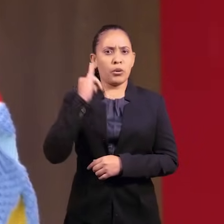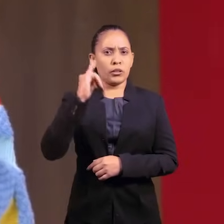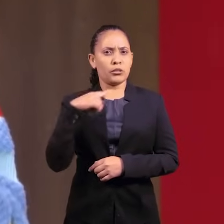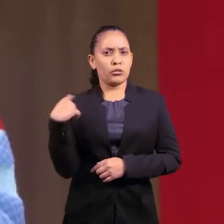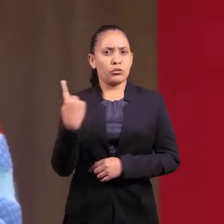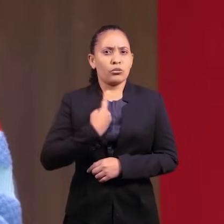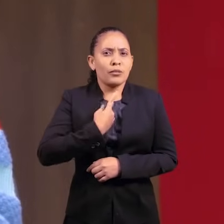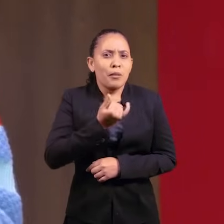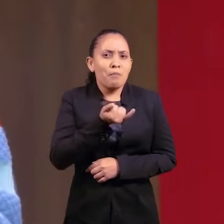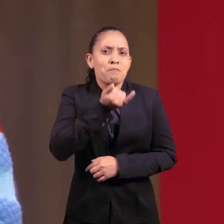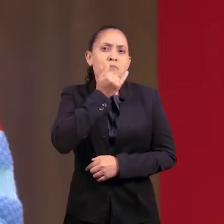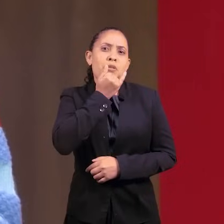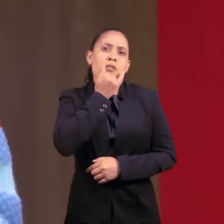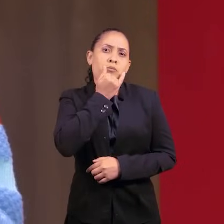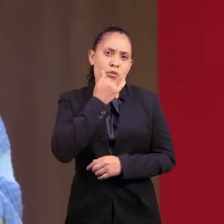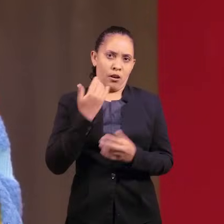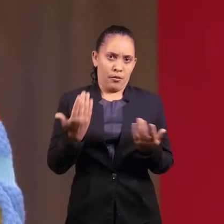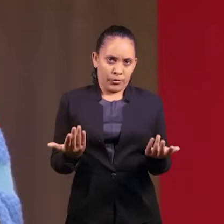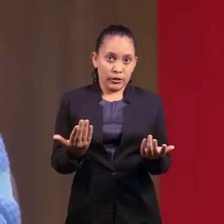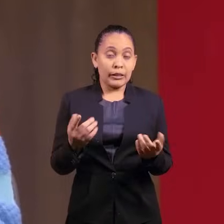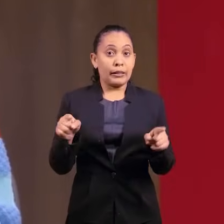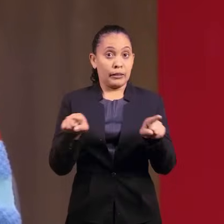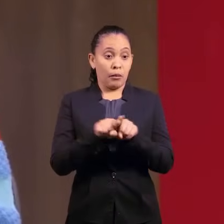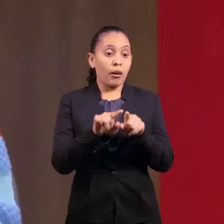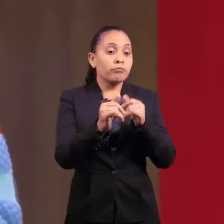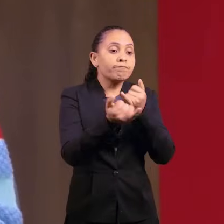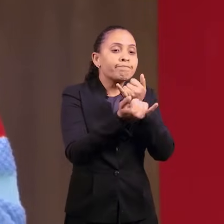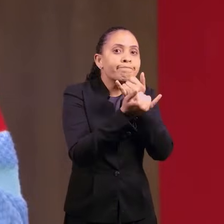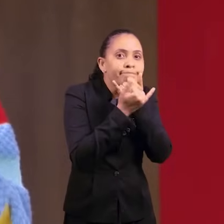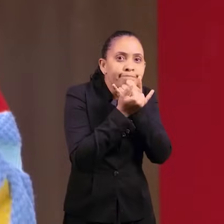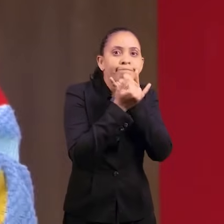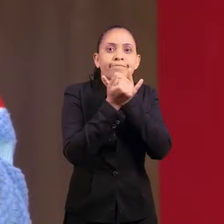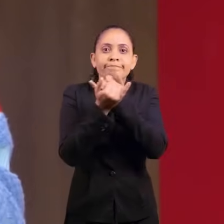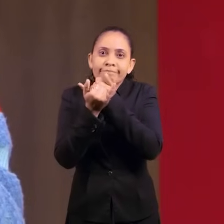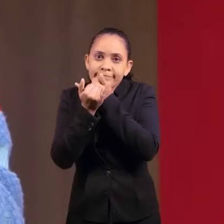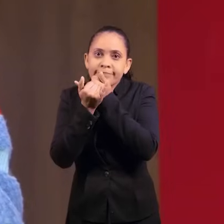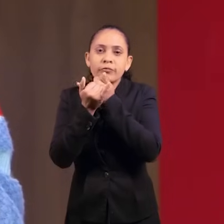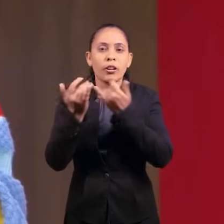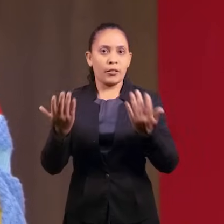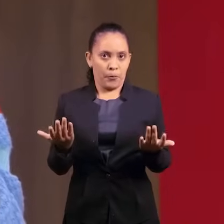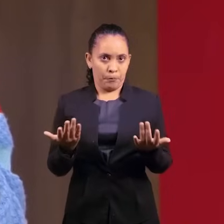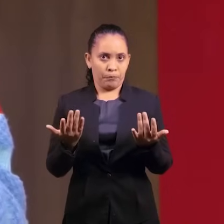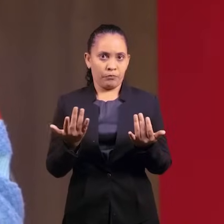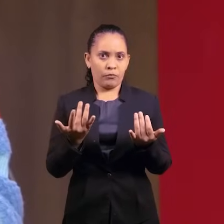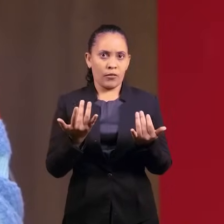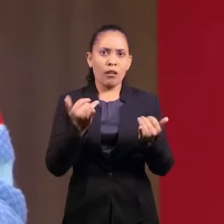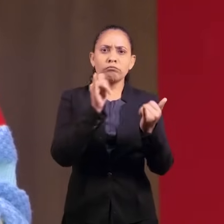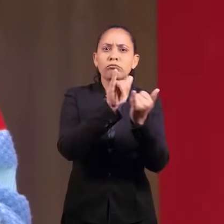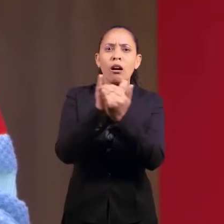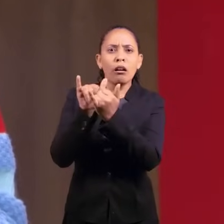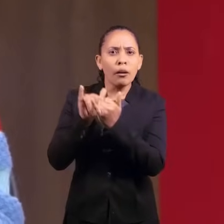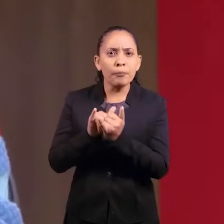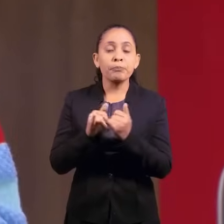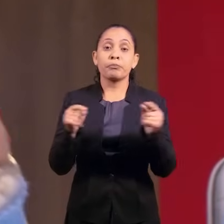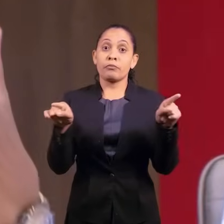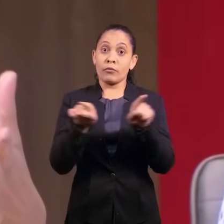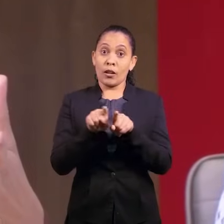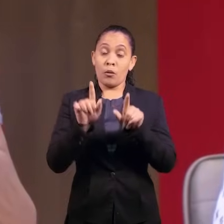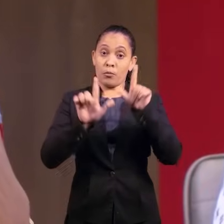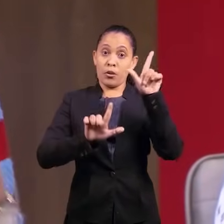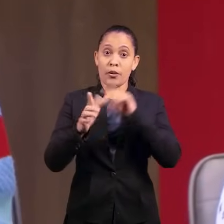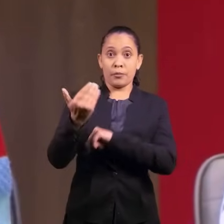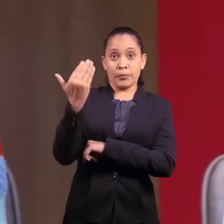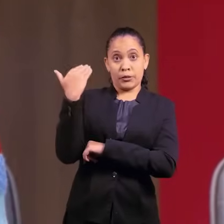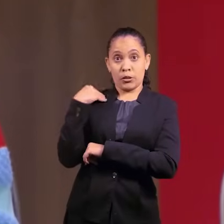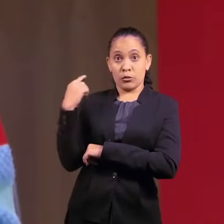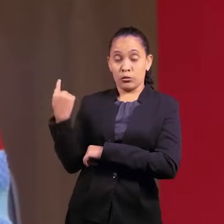os outros e de também nos perdoar. Nós tivemos a oportunidade, para vocês que nos assistem, no programa anterior,